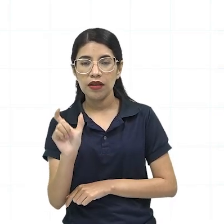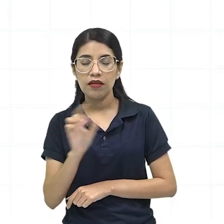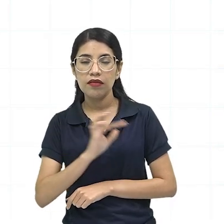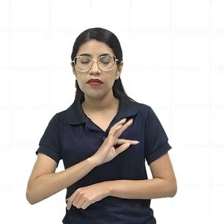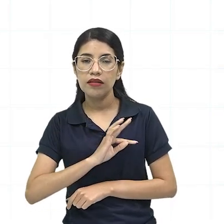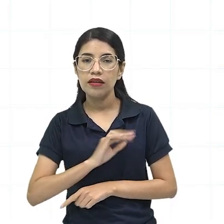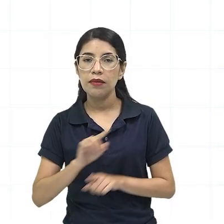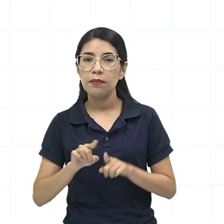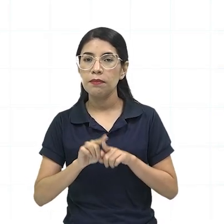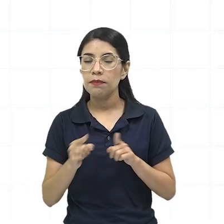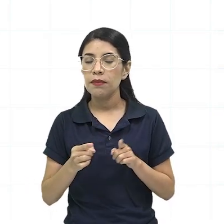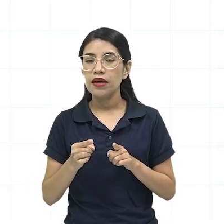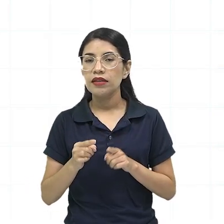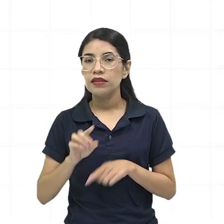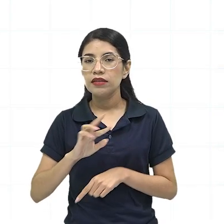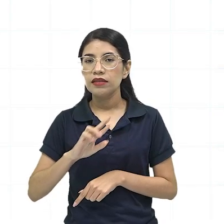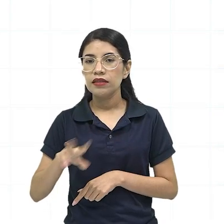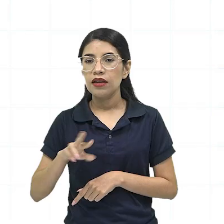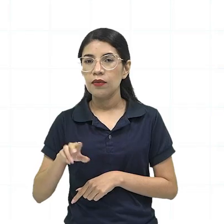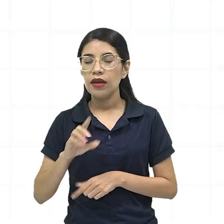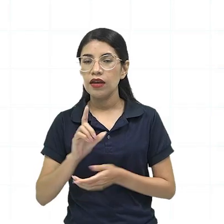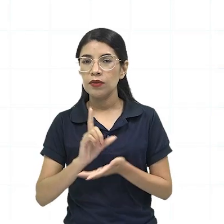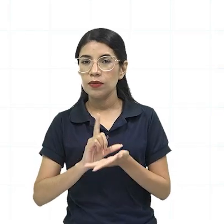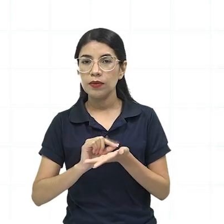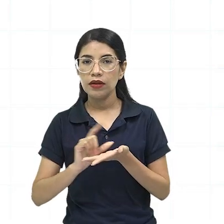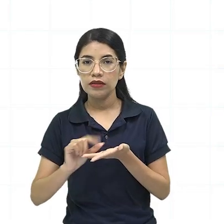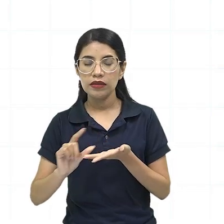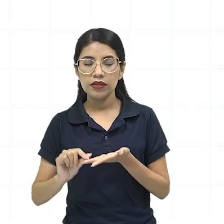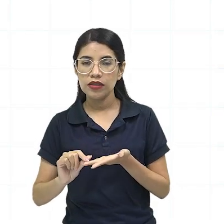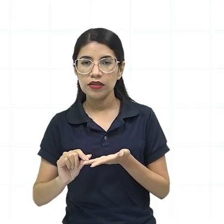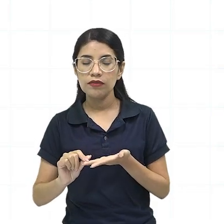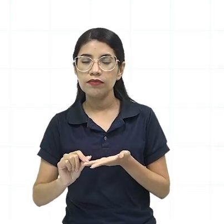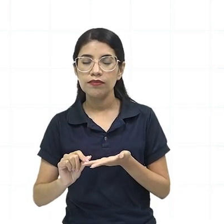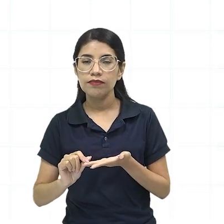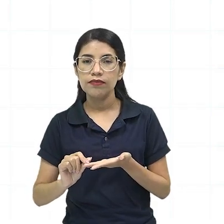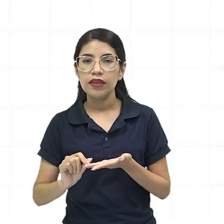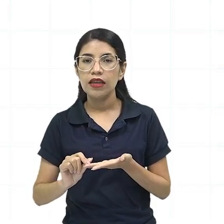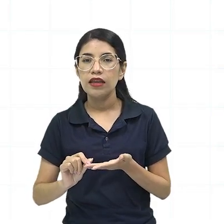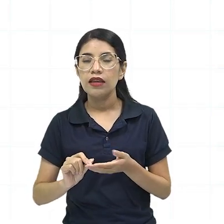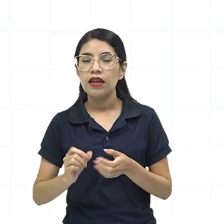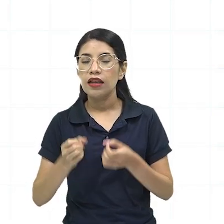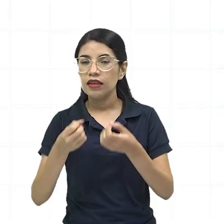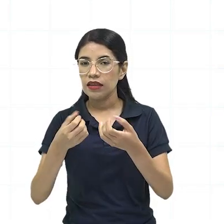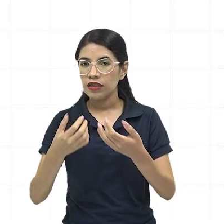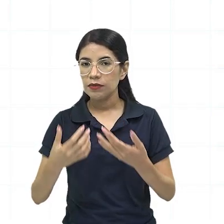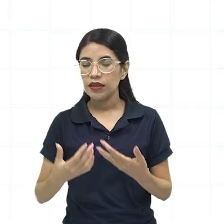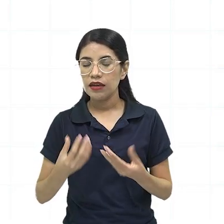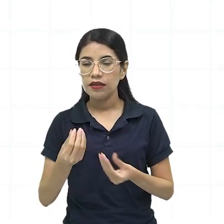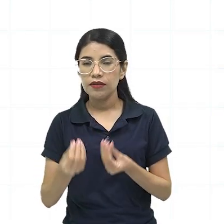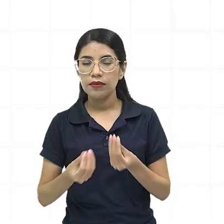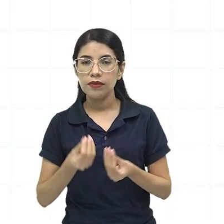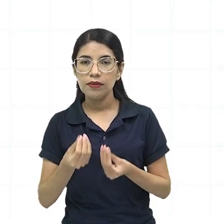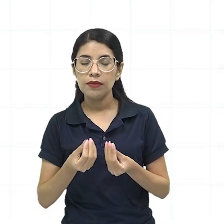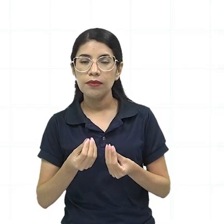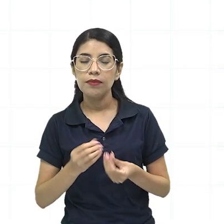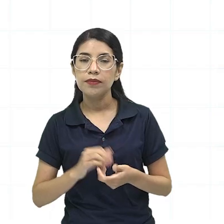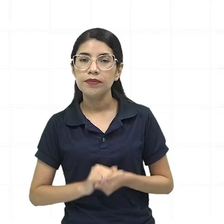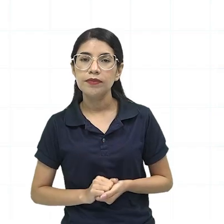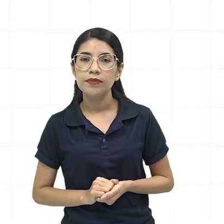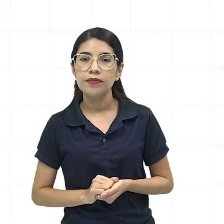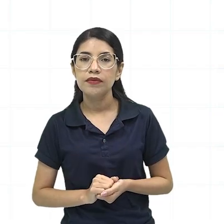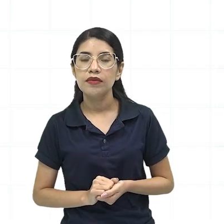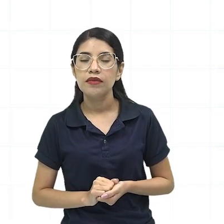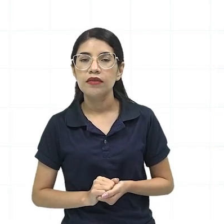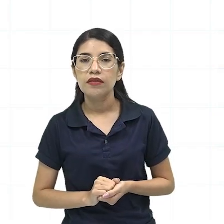mas não é como no artigo científico em que essas coisas não são explicadas. Eles são postos como uma